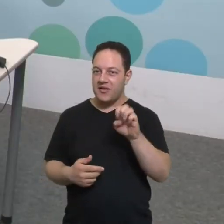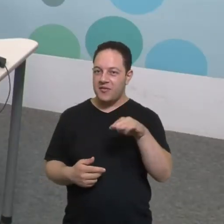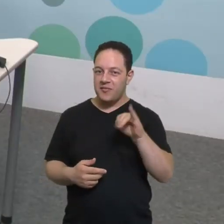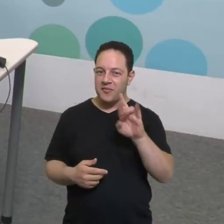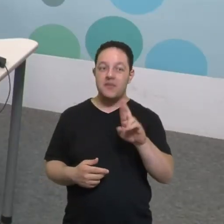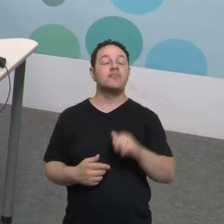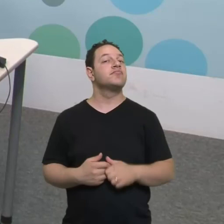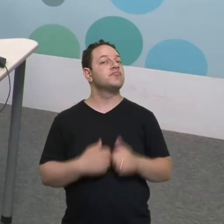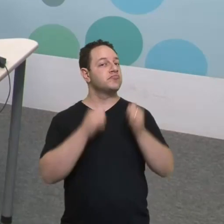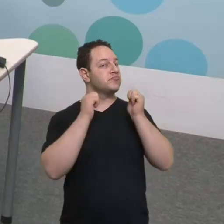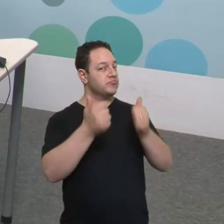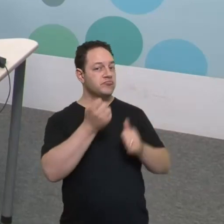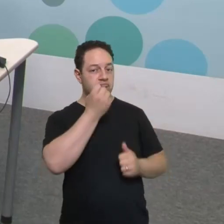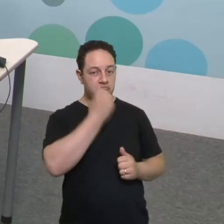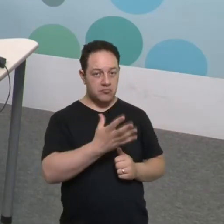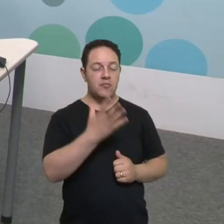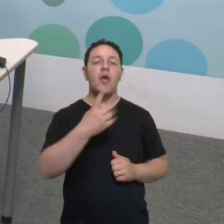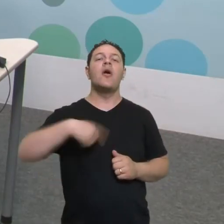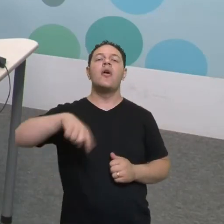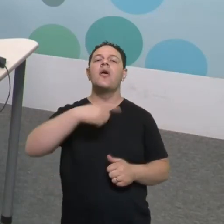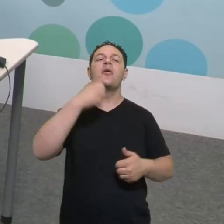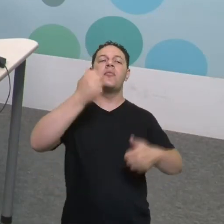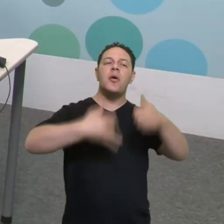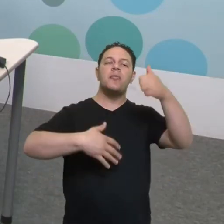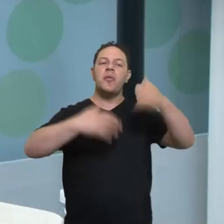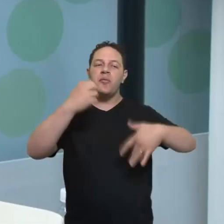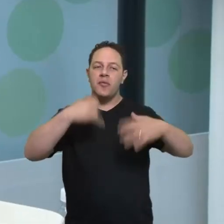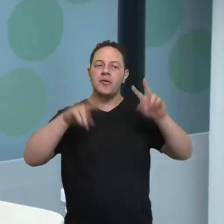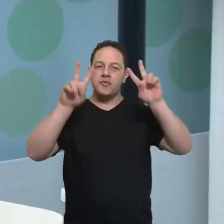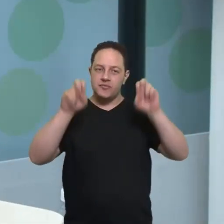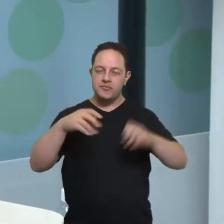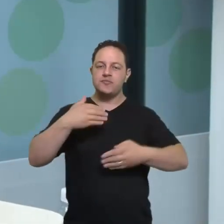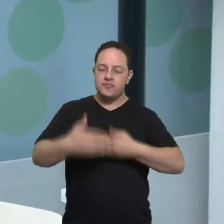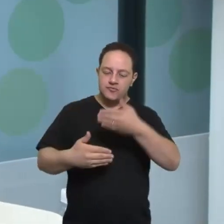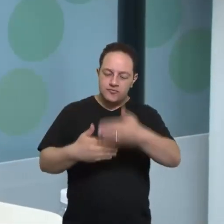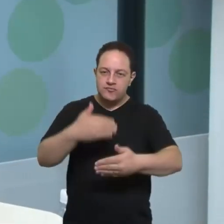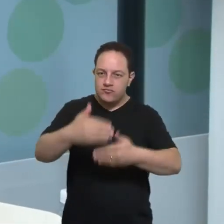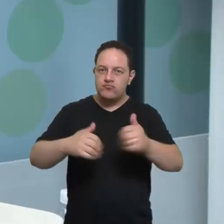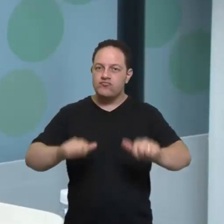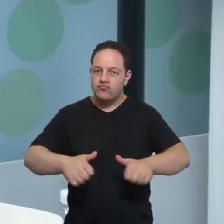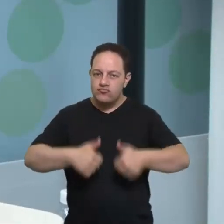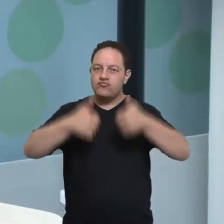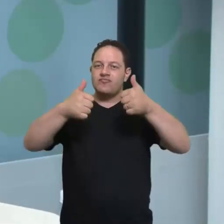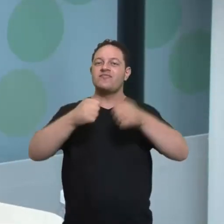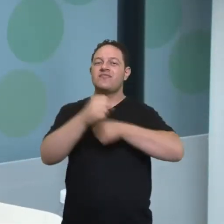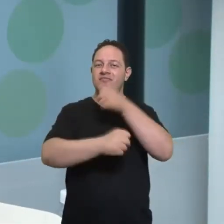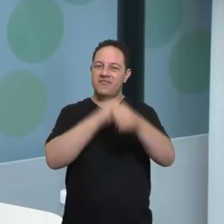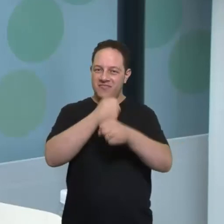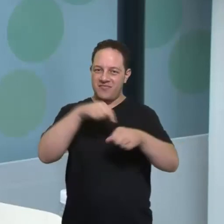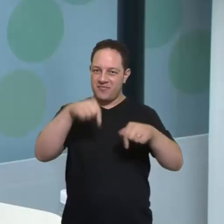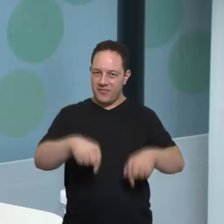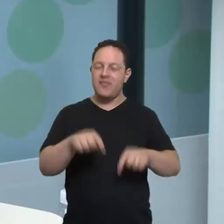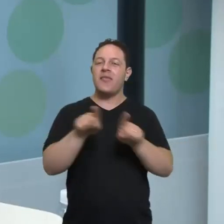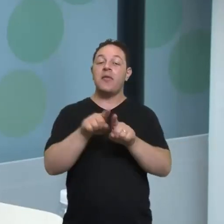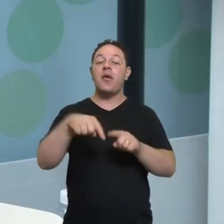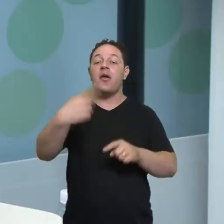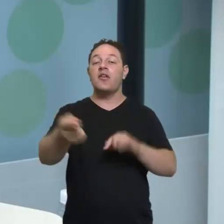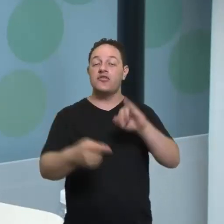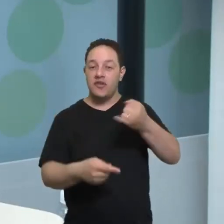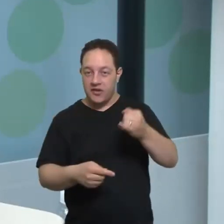muito bem então falamos falamos sobre o processo de recuperação ainda esse ano e também janeiro